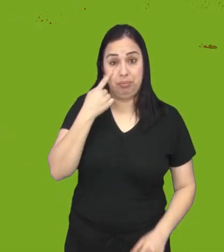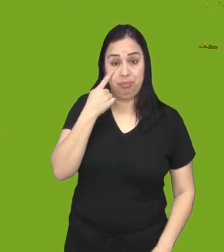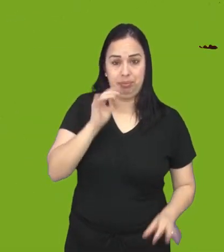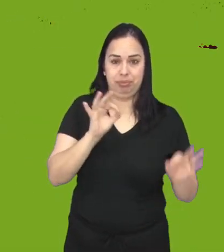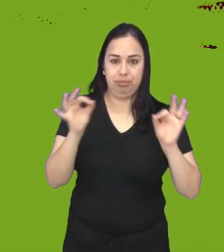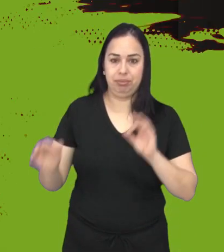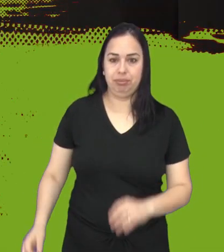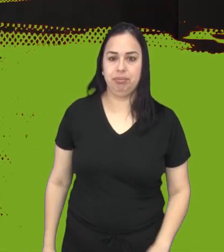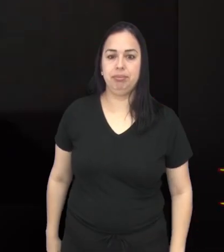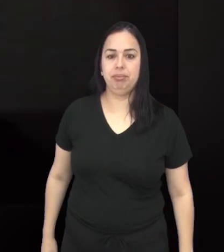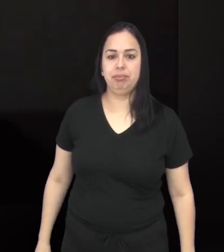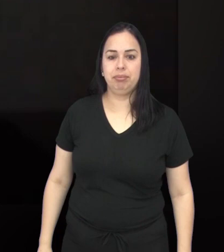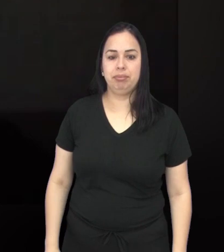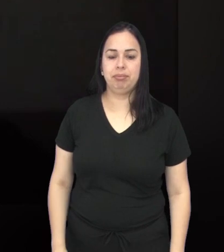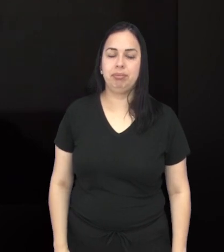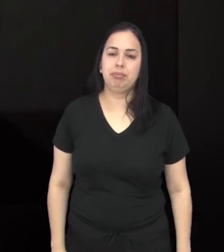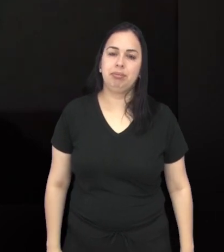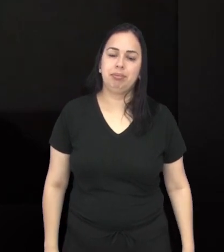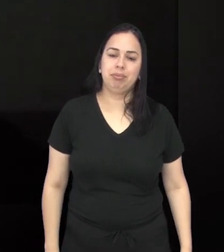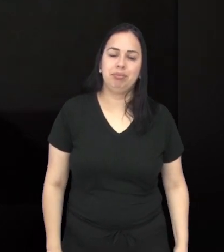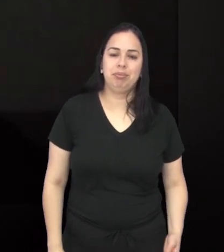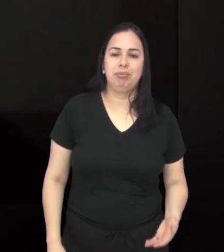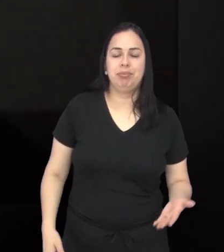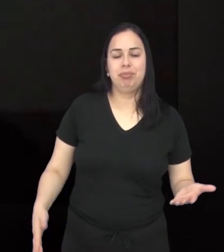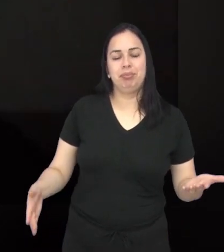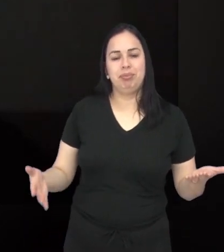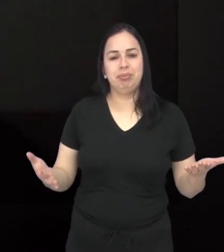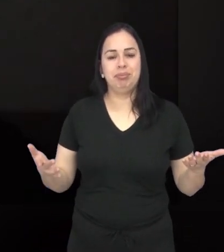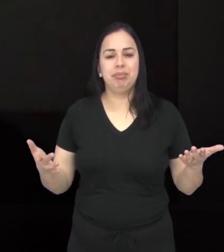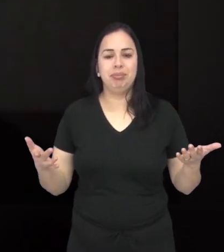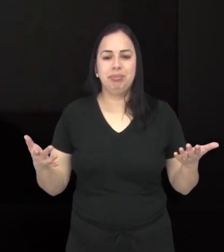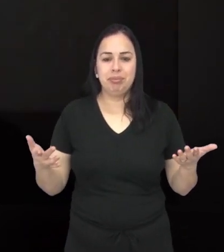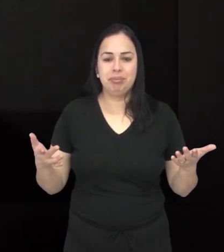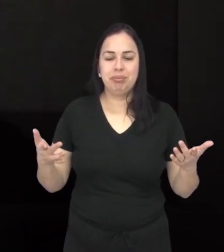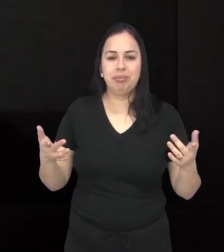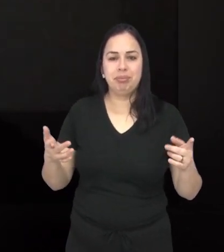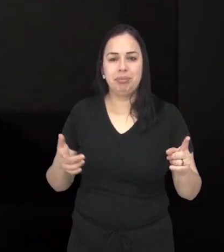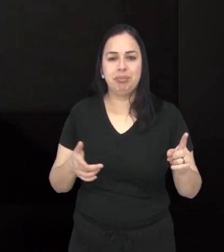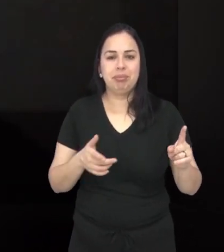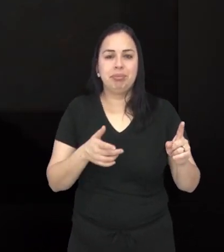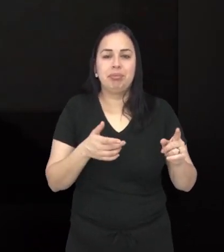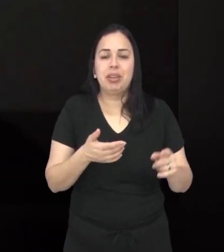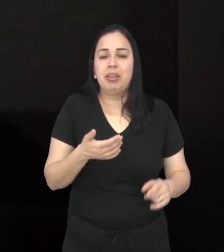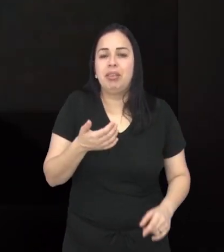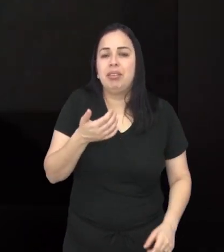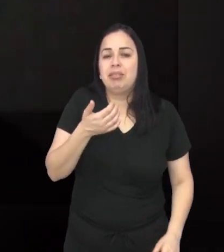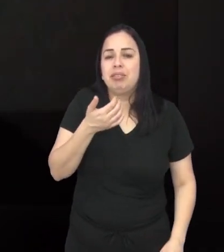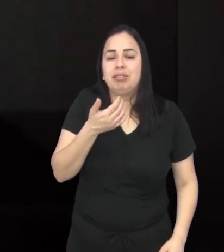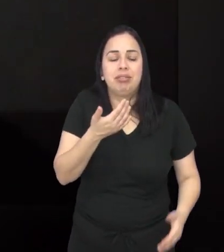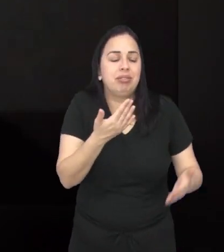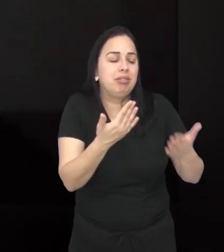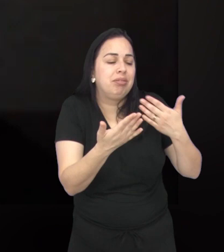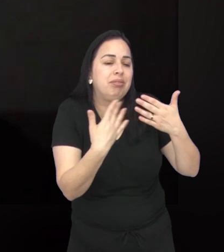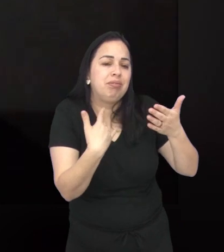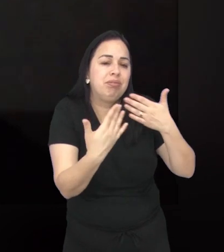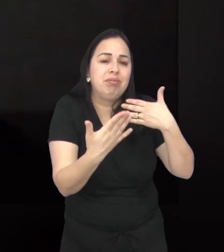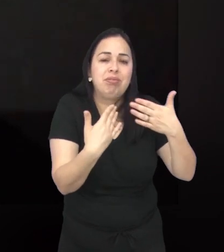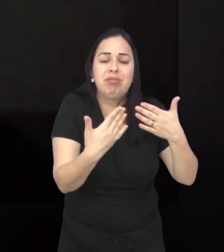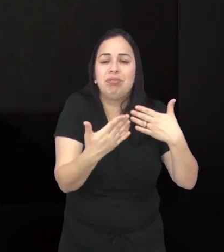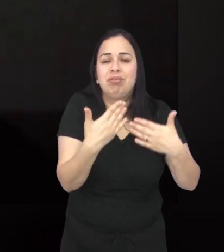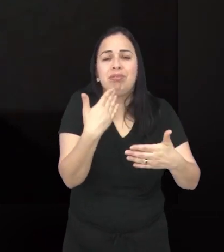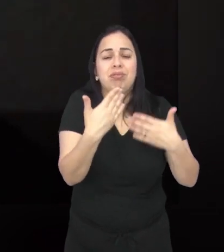aí. Deixa pra lá, que de nada adianta esse papo de agora